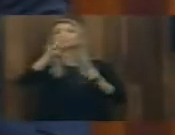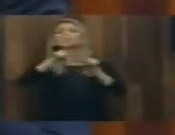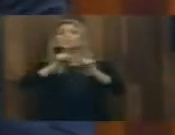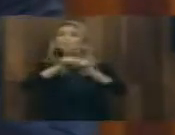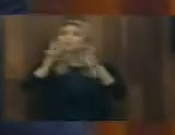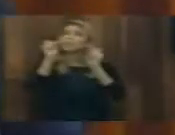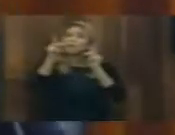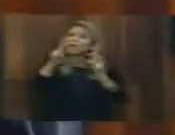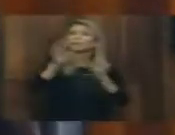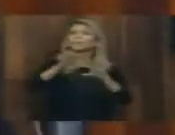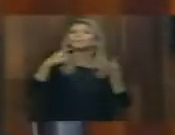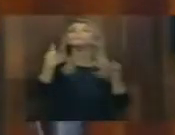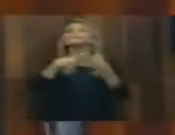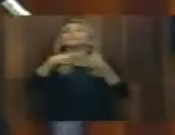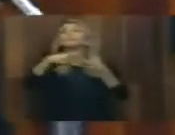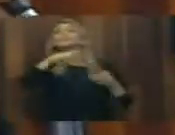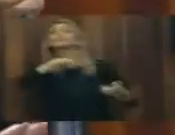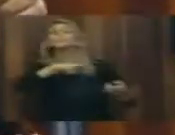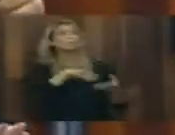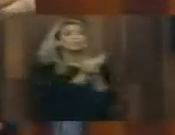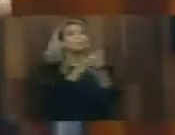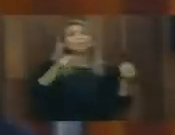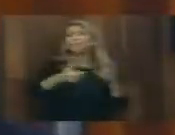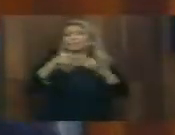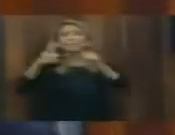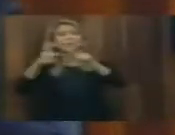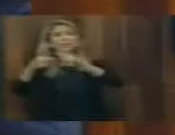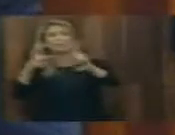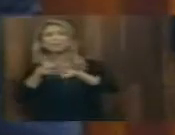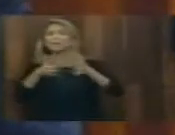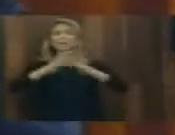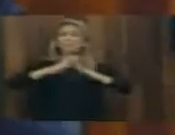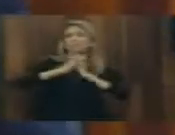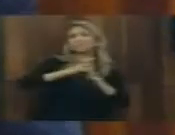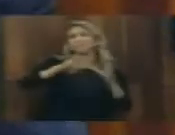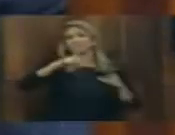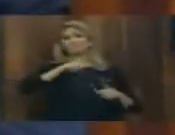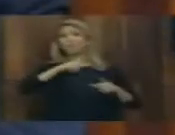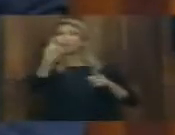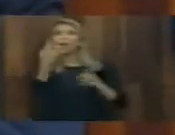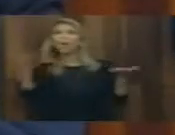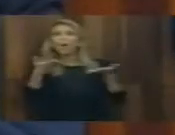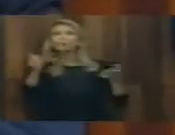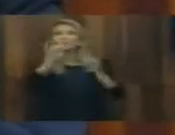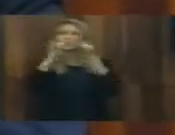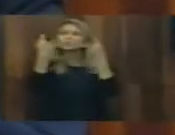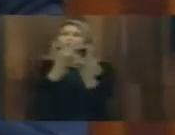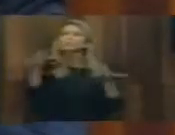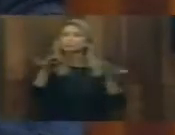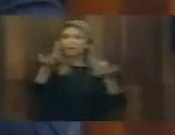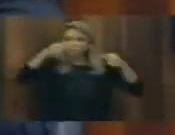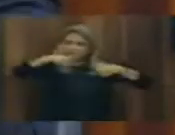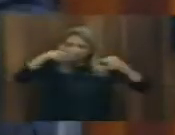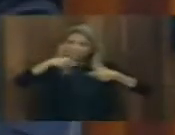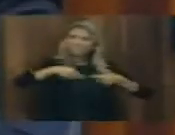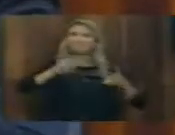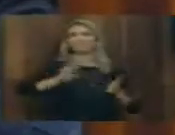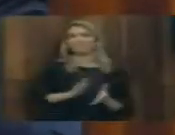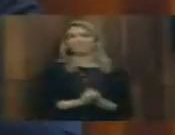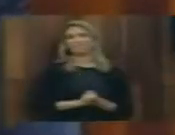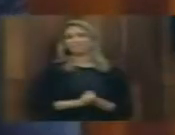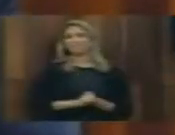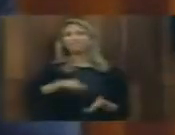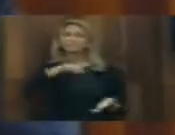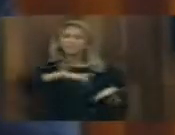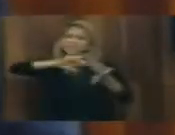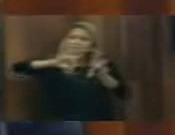isso? Por que ter todo esse desgaste com toda uma categoria que está aqui presente? E se foi assinado